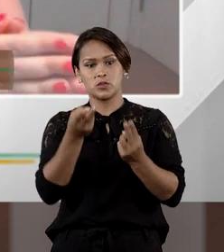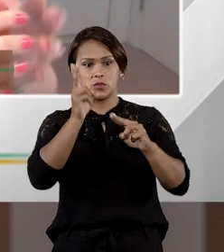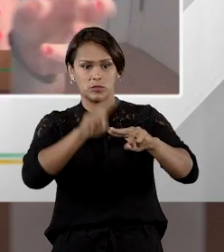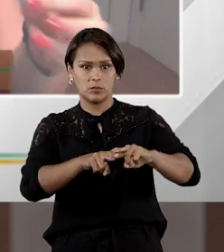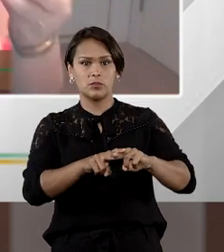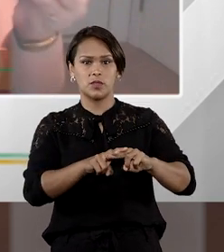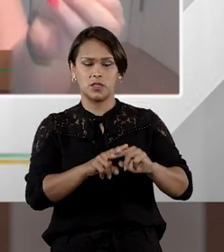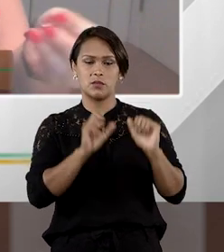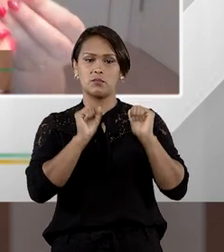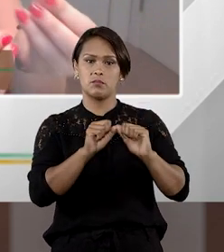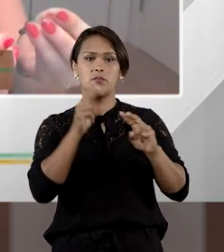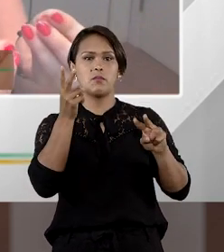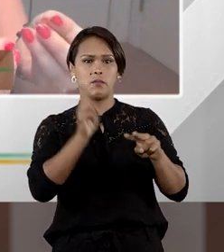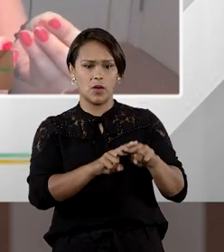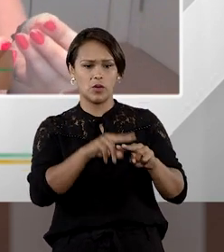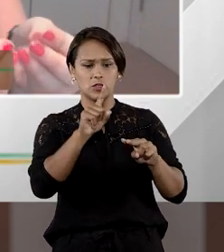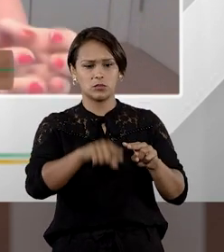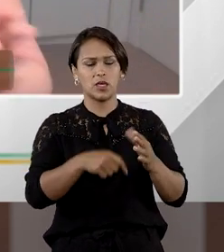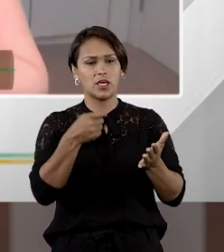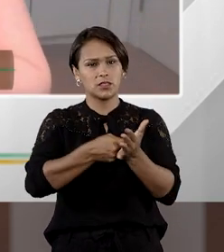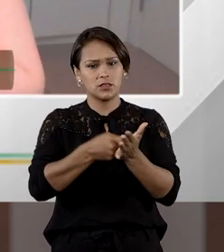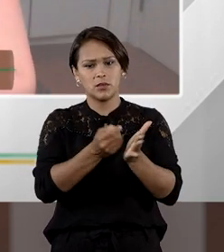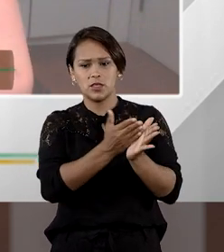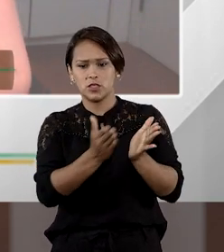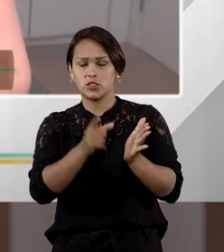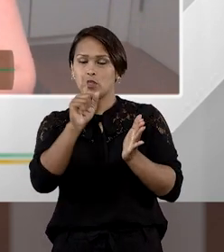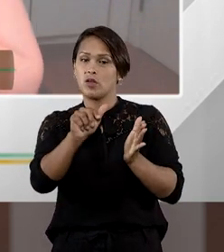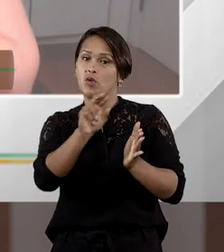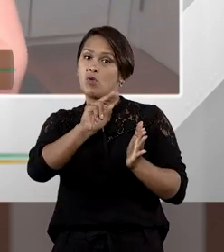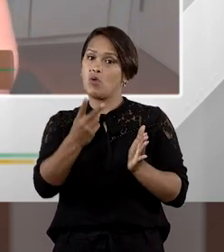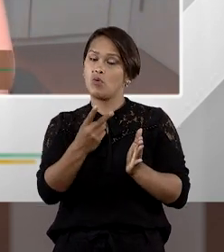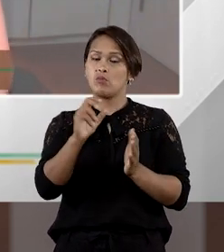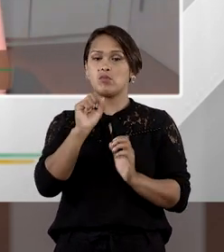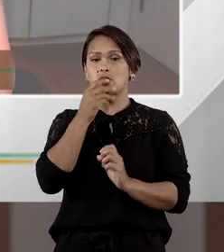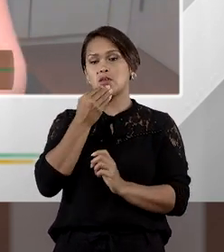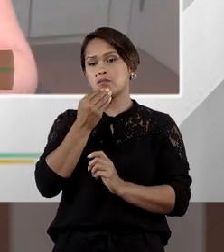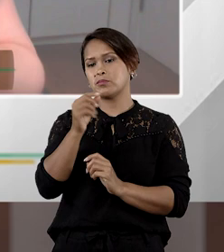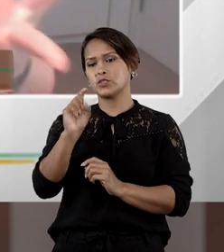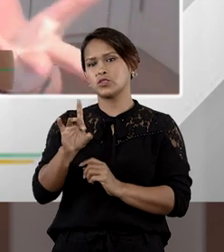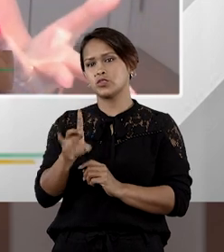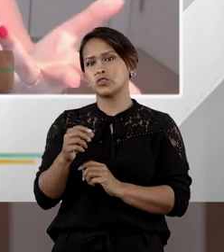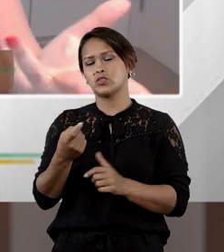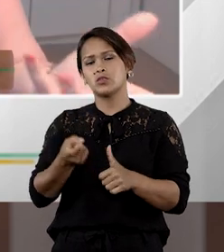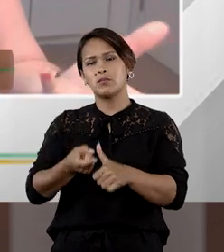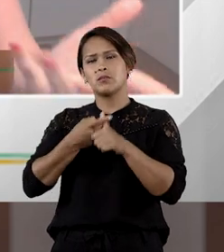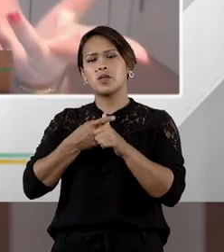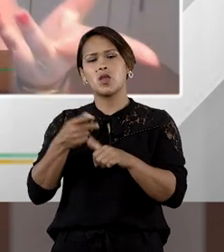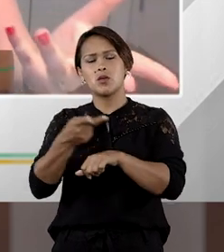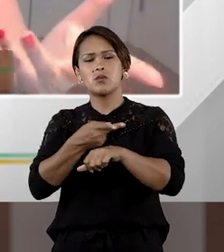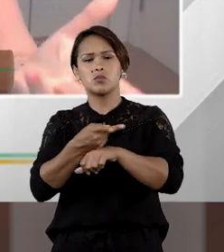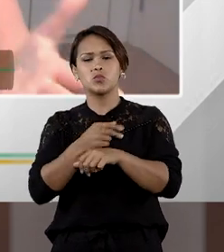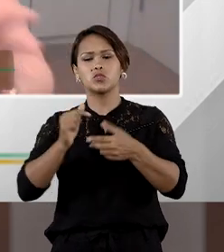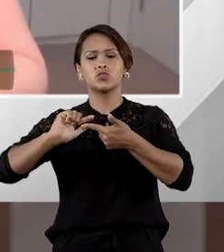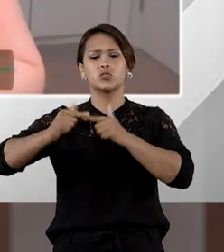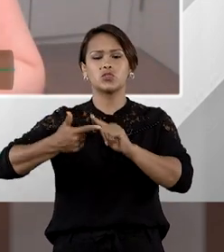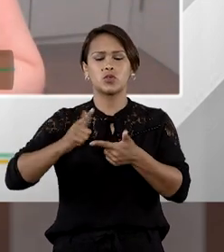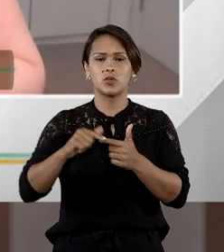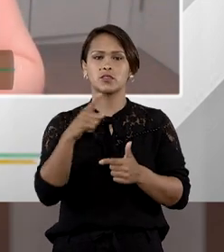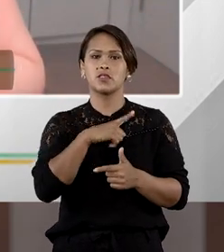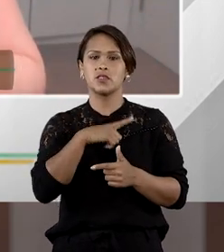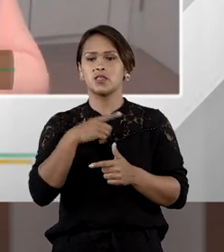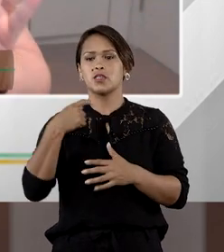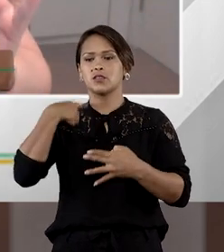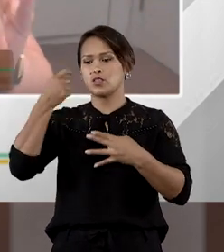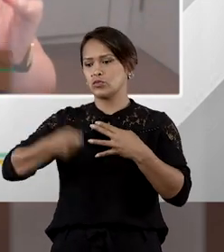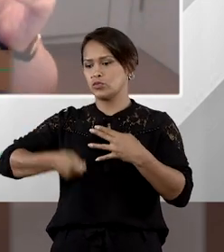pena de prisão para essas prestações mais recentes, ou ela pode pedir sua pena de penhora, de busca de bens. Então, o juiz